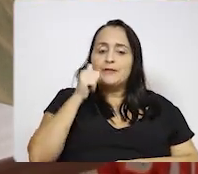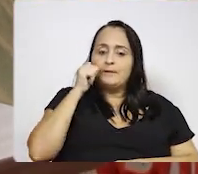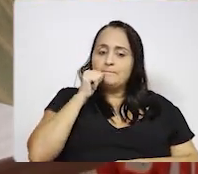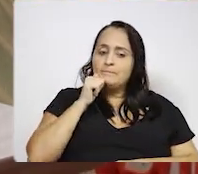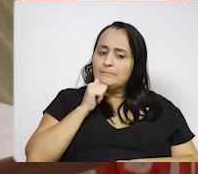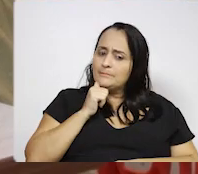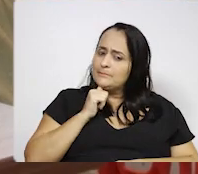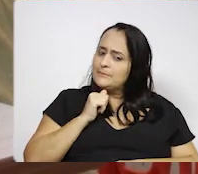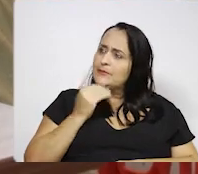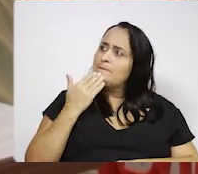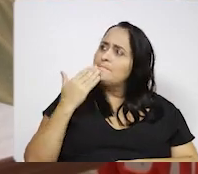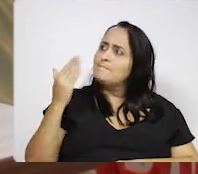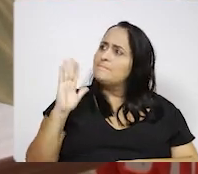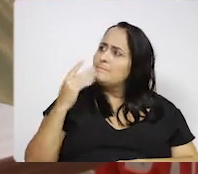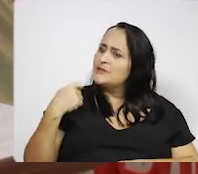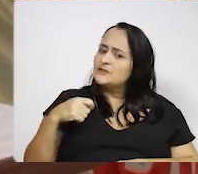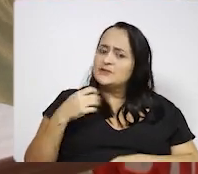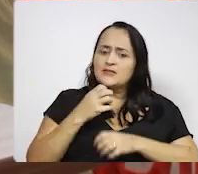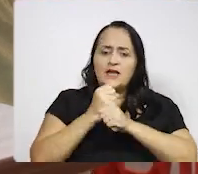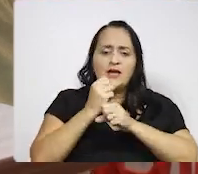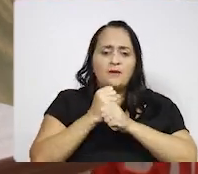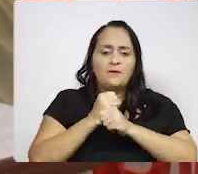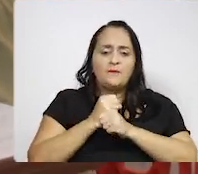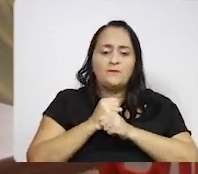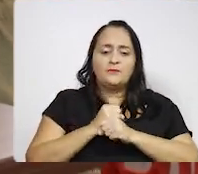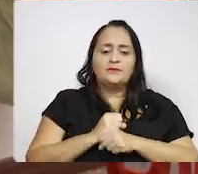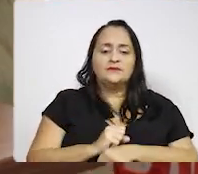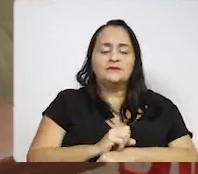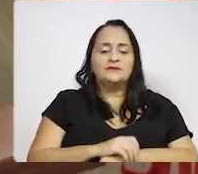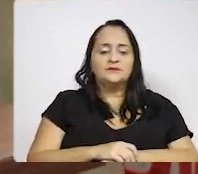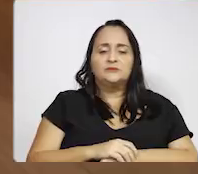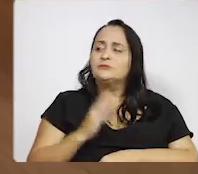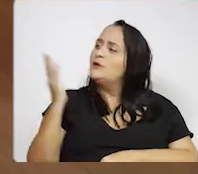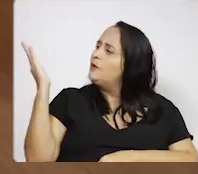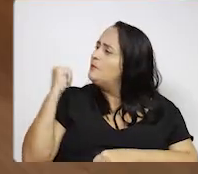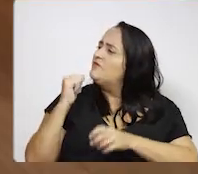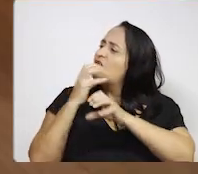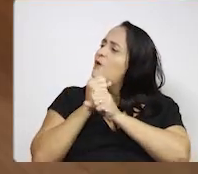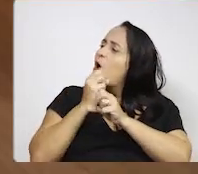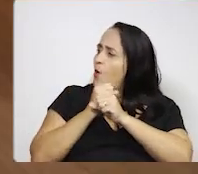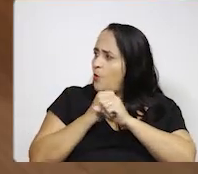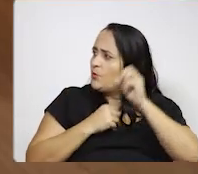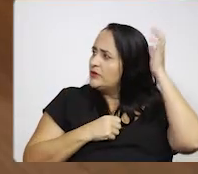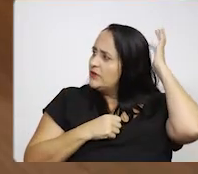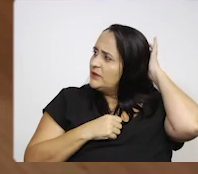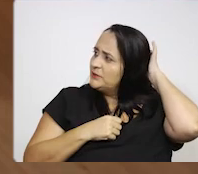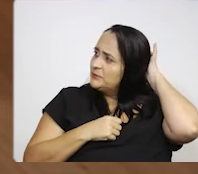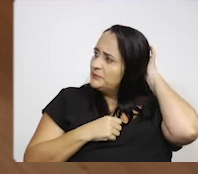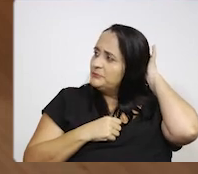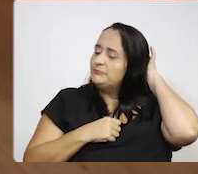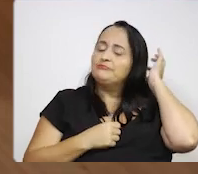Menina, eu acho que já está na hora da gente pedir a conta. Verdade, a gente pediu. Você traz a conta, por favor?